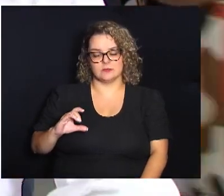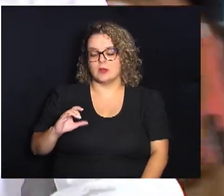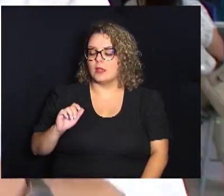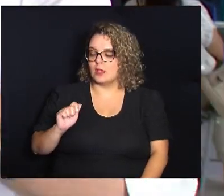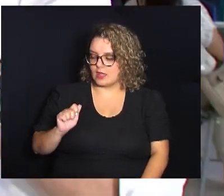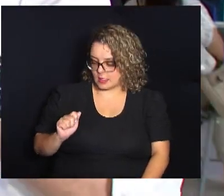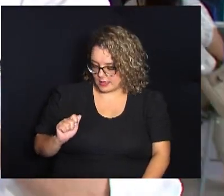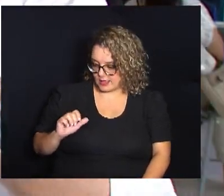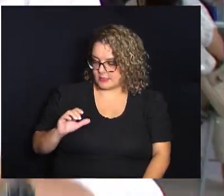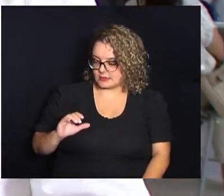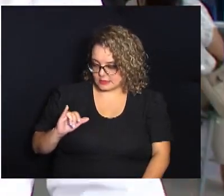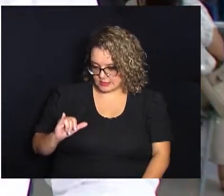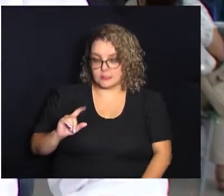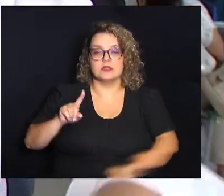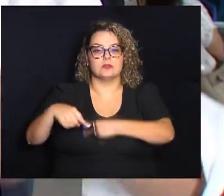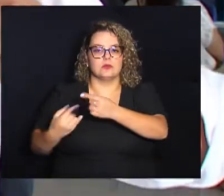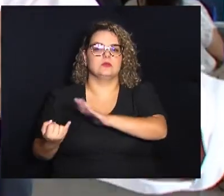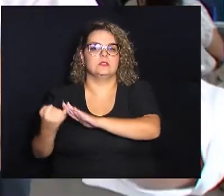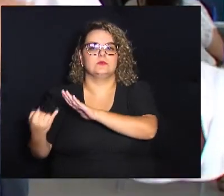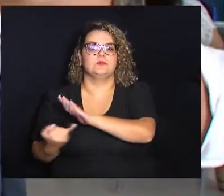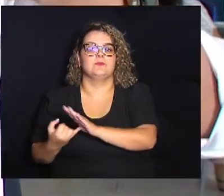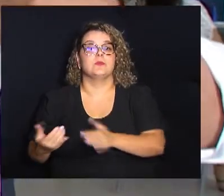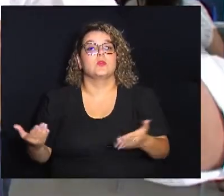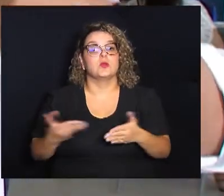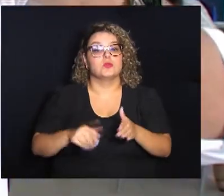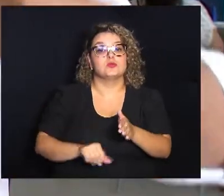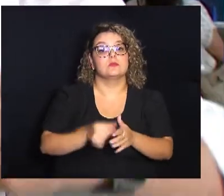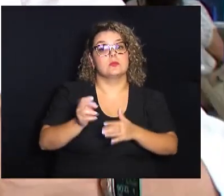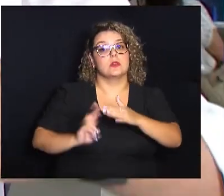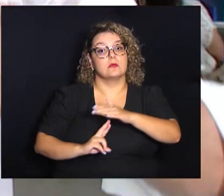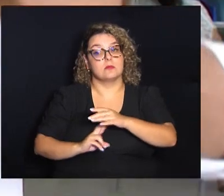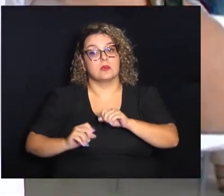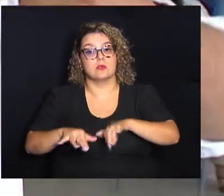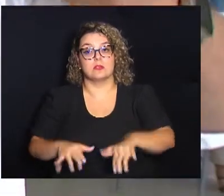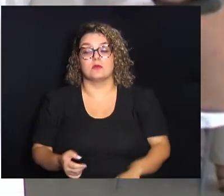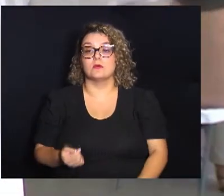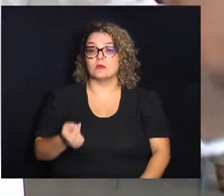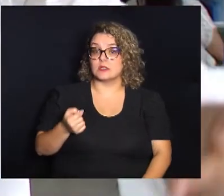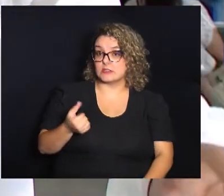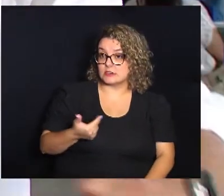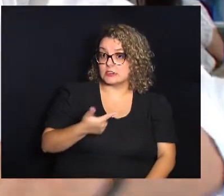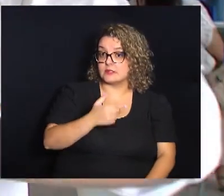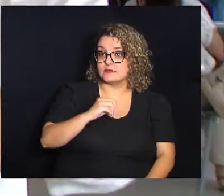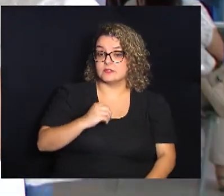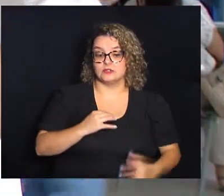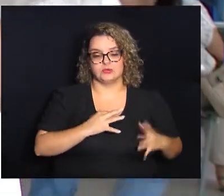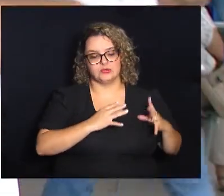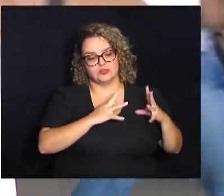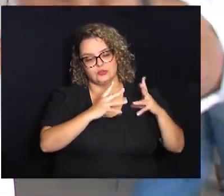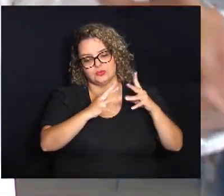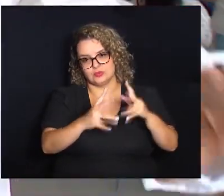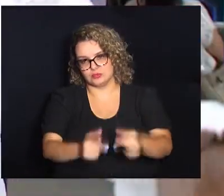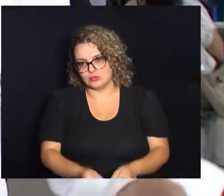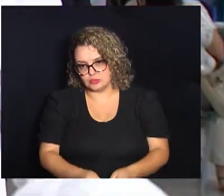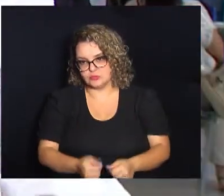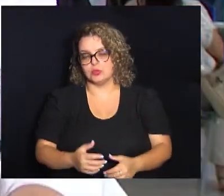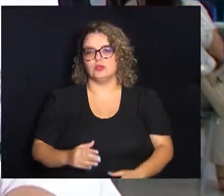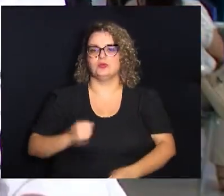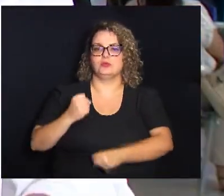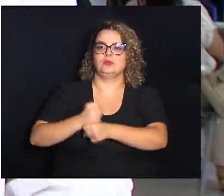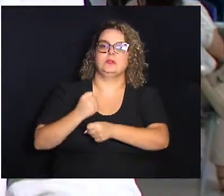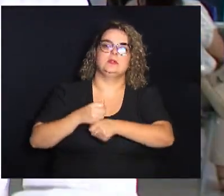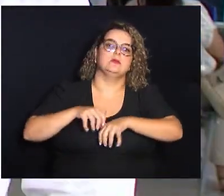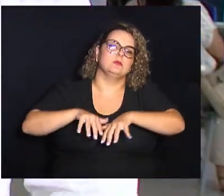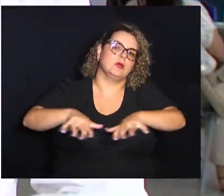oferecendo hoje, através do nosso primeiro verão, e vão ter quase 20 ao longo de todo esse ano, e também espalhados